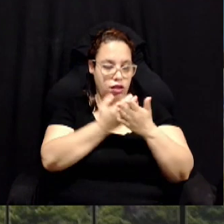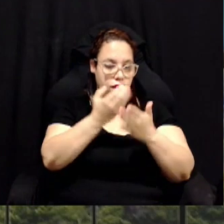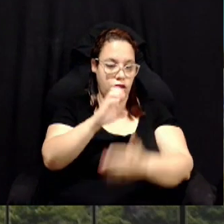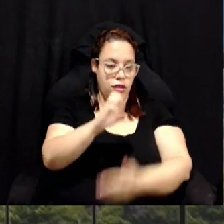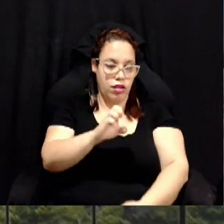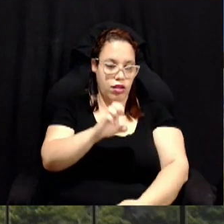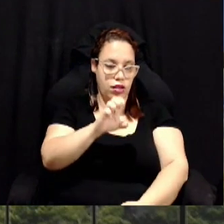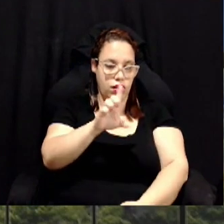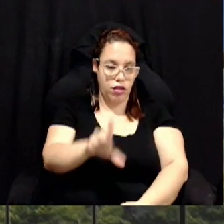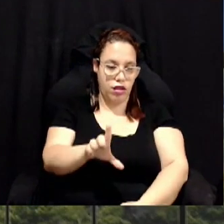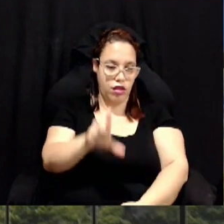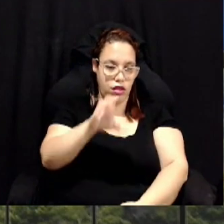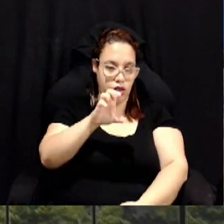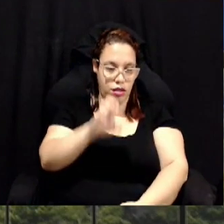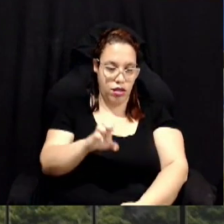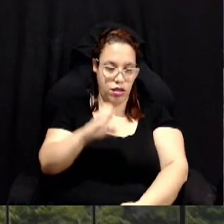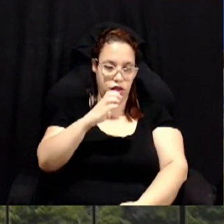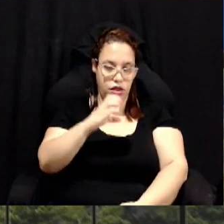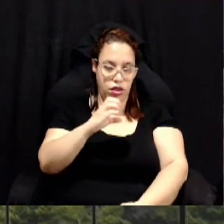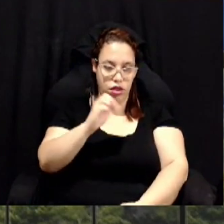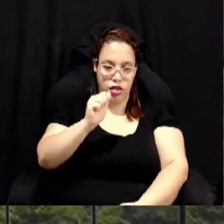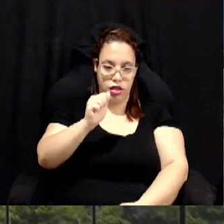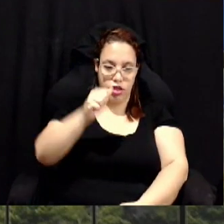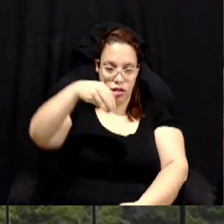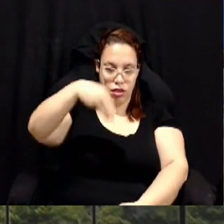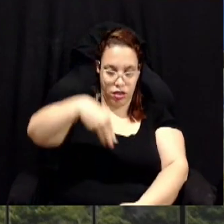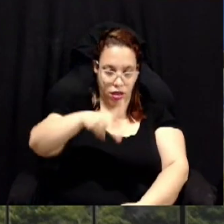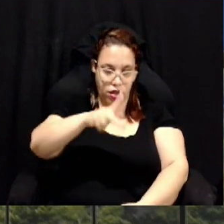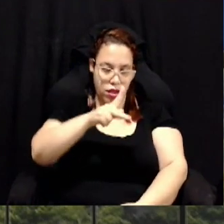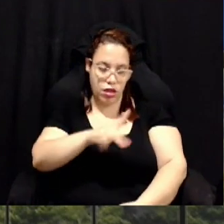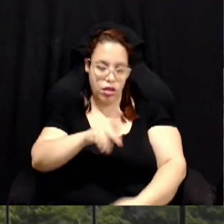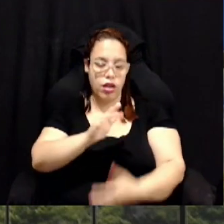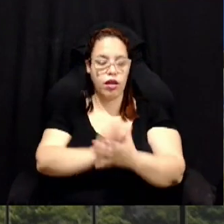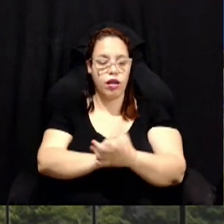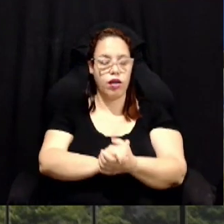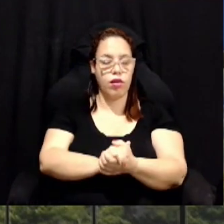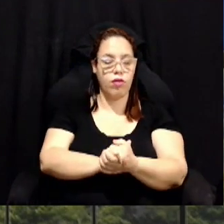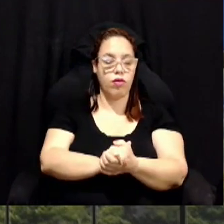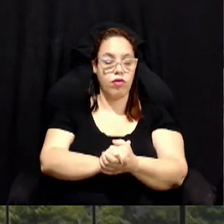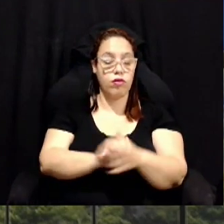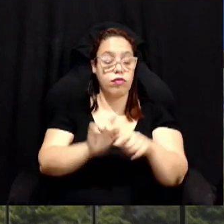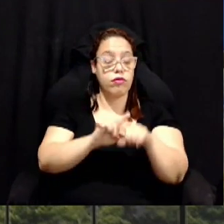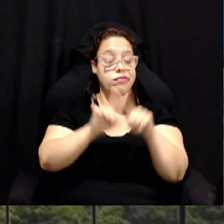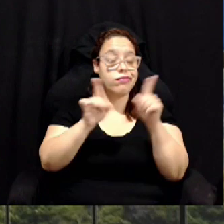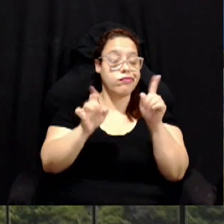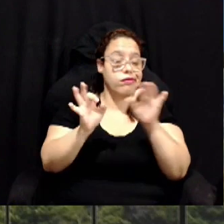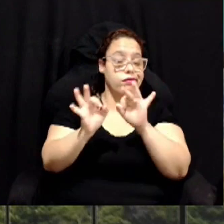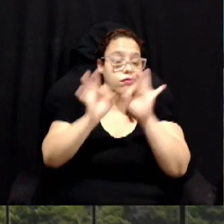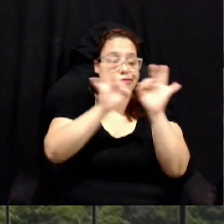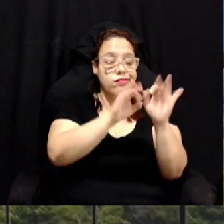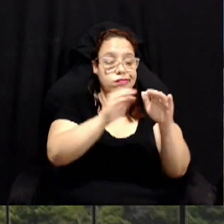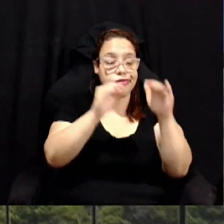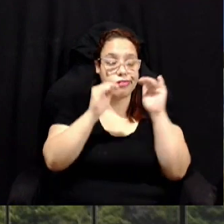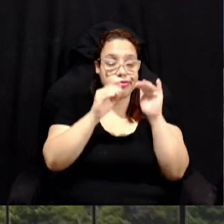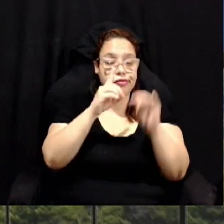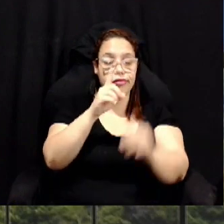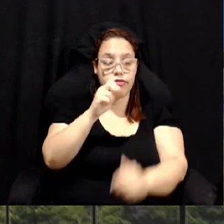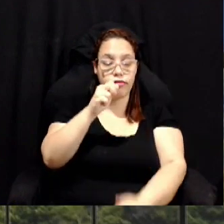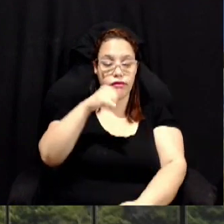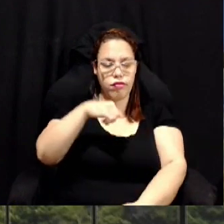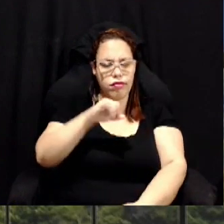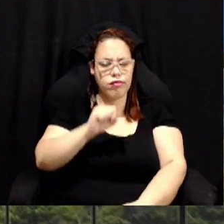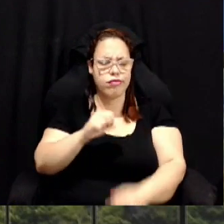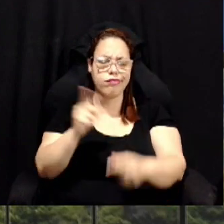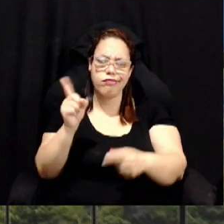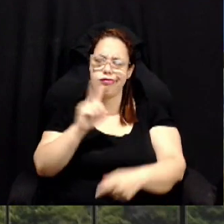participar aqui da nossa programação. Hoje o programa Questão de Ordem. Mas para quem está nos assistindo, Dani, não acompanhou o Estúdio